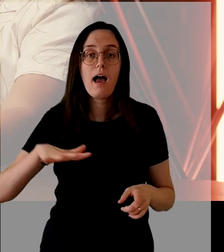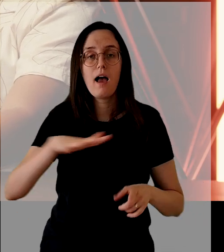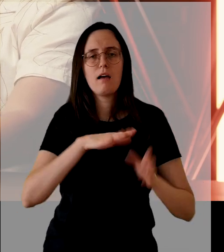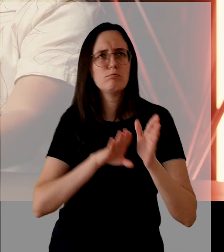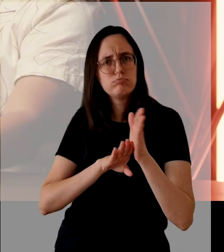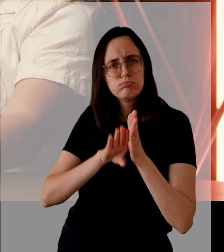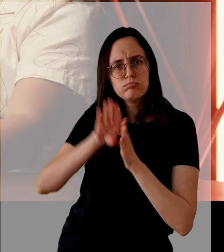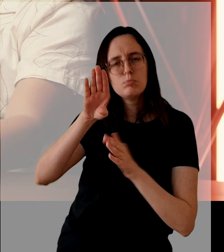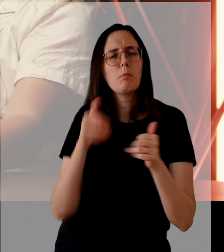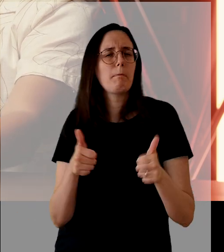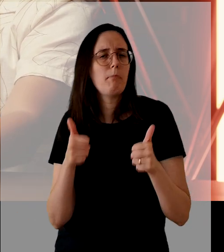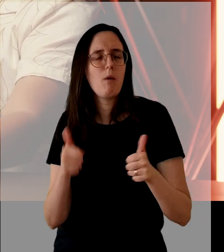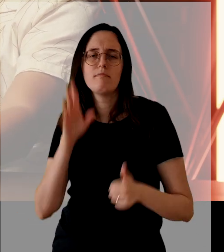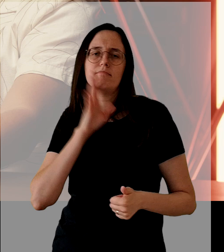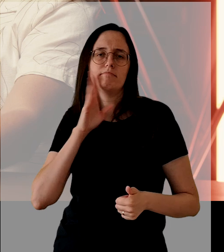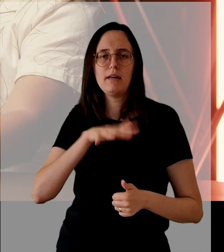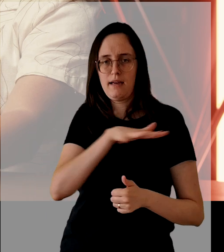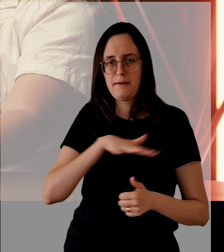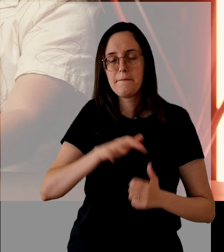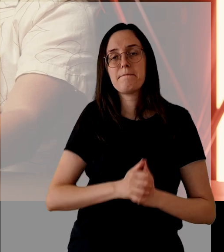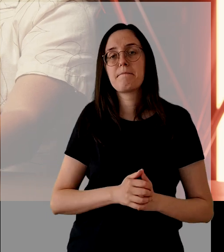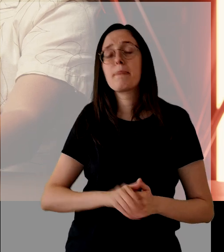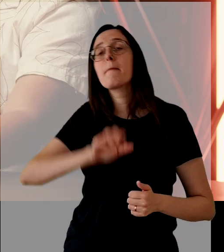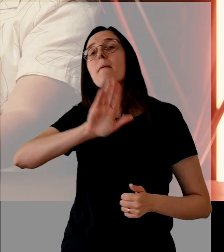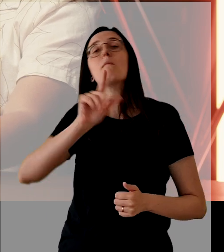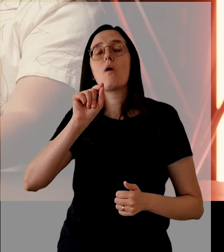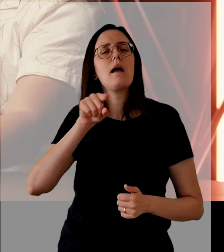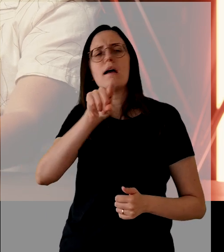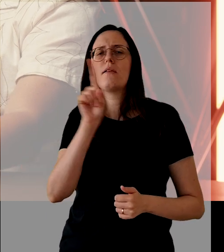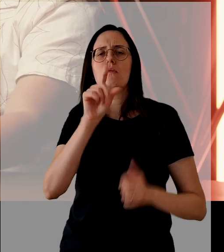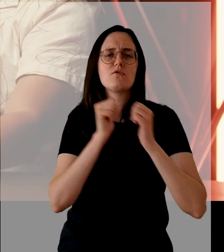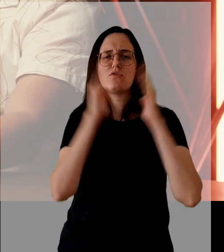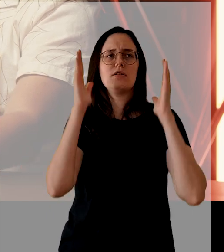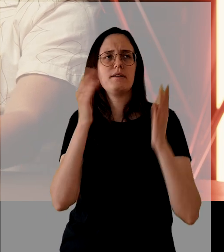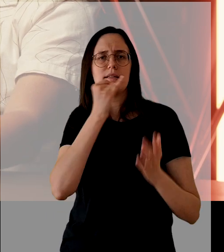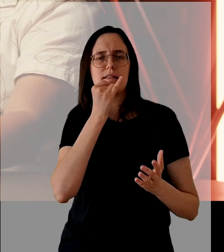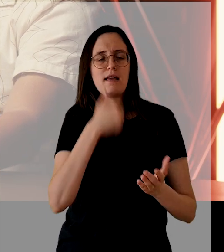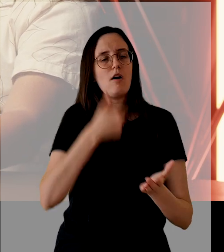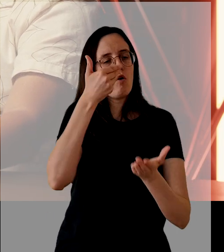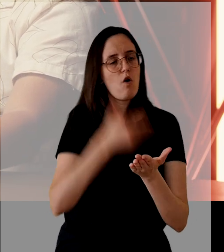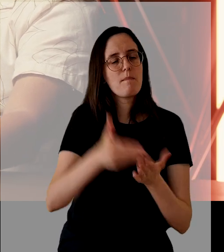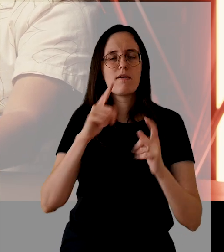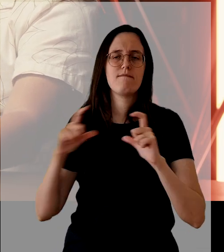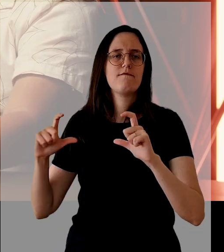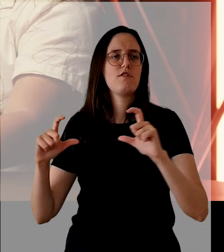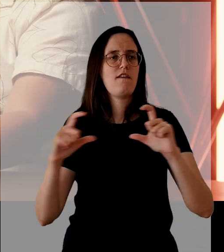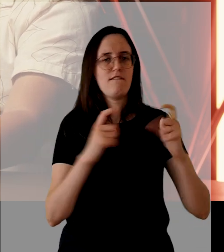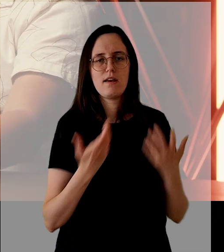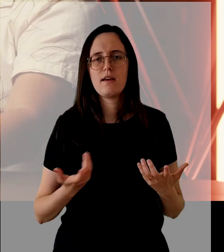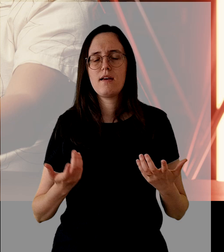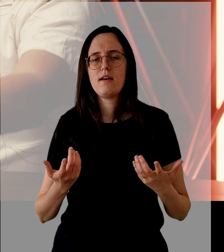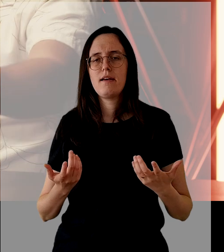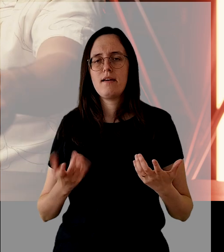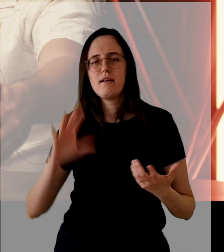em ascensão, um mercado bom, um mercado legal de fazer. Só que aí você não vai abrir mão para começar a fazer fotografia